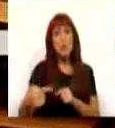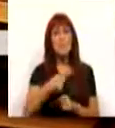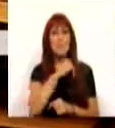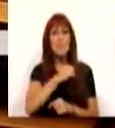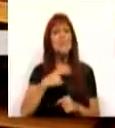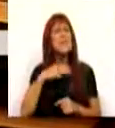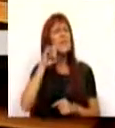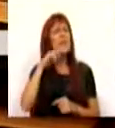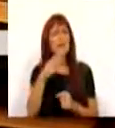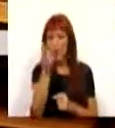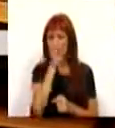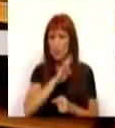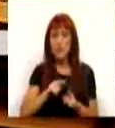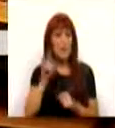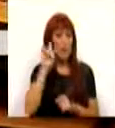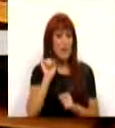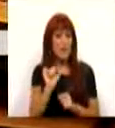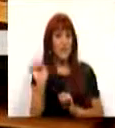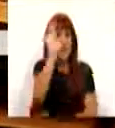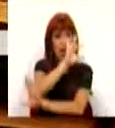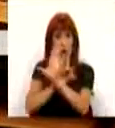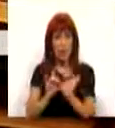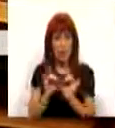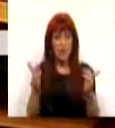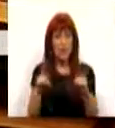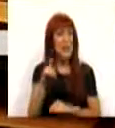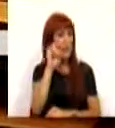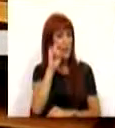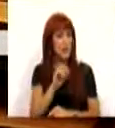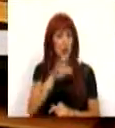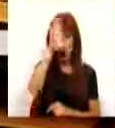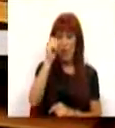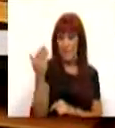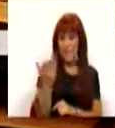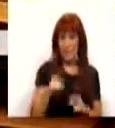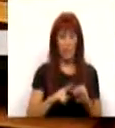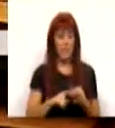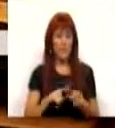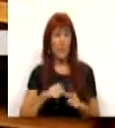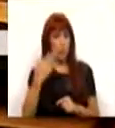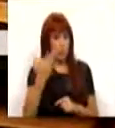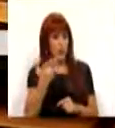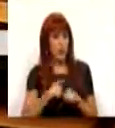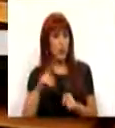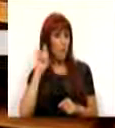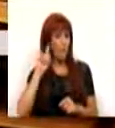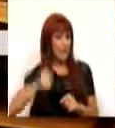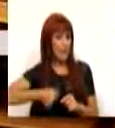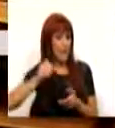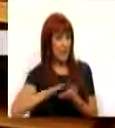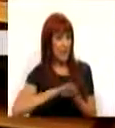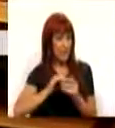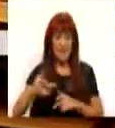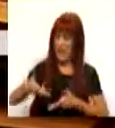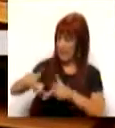permite defender e aplicar os valores da Europa, de defesa do Estado de Direito, dos direitos fundamentais,